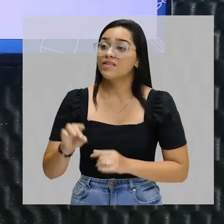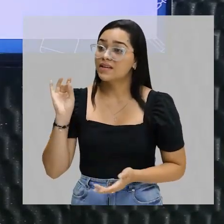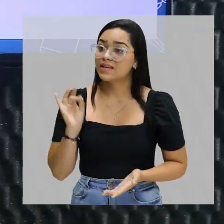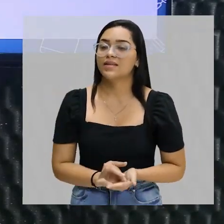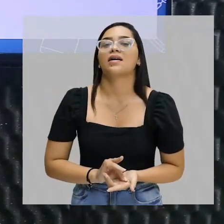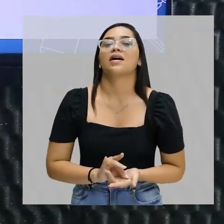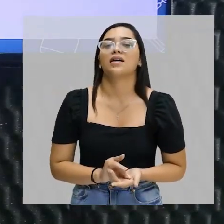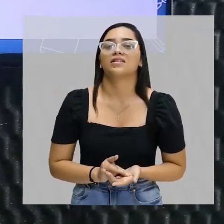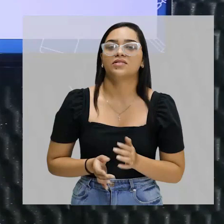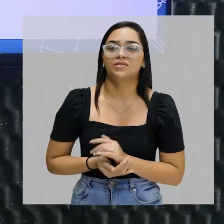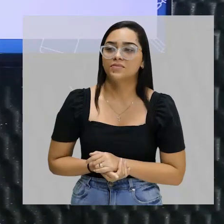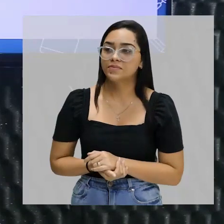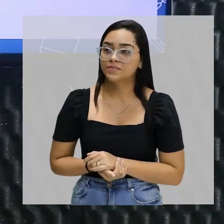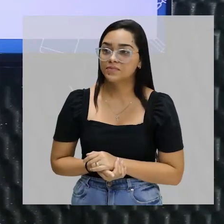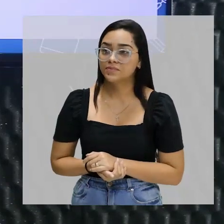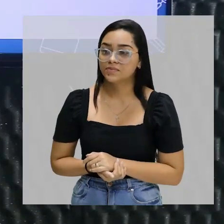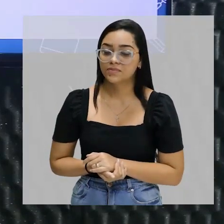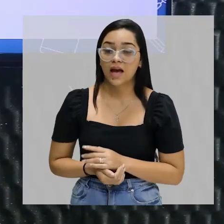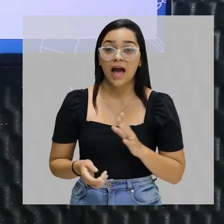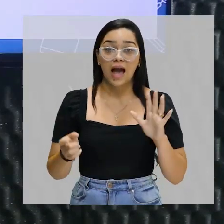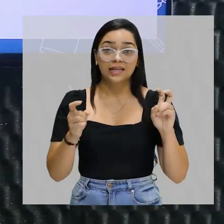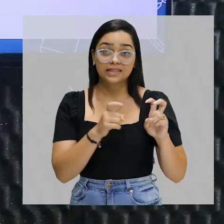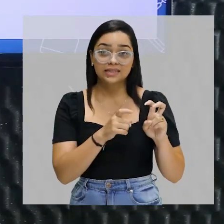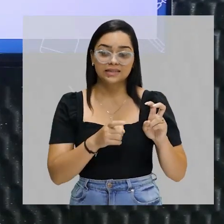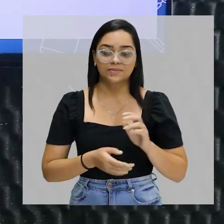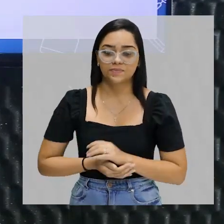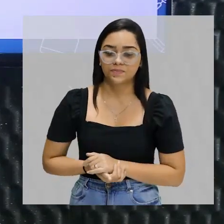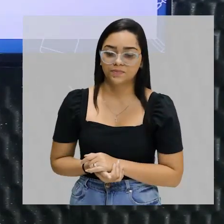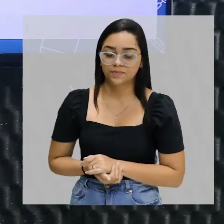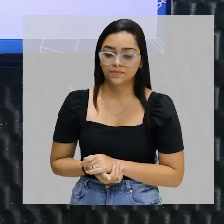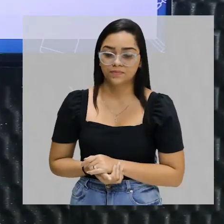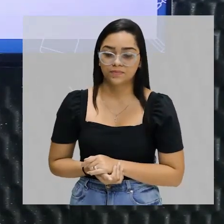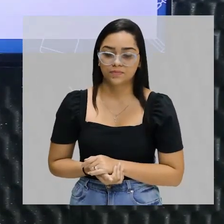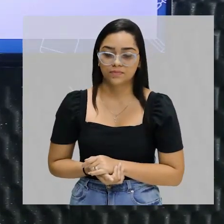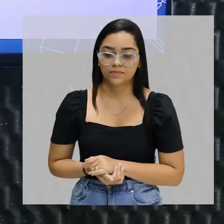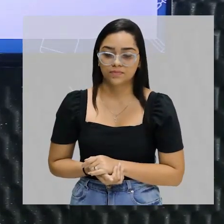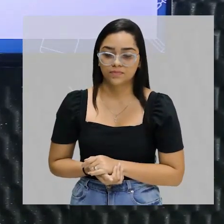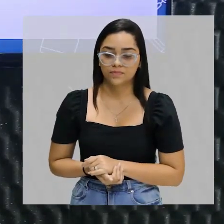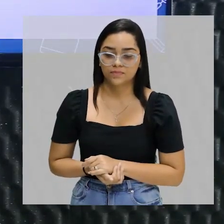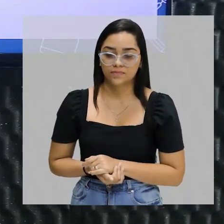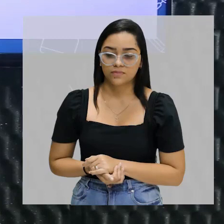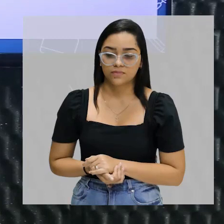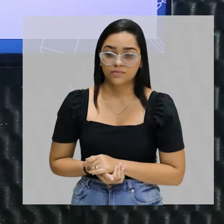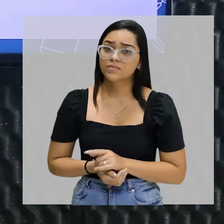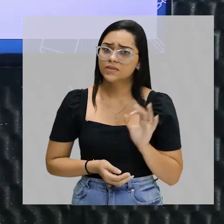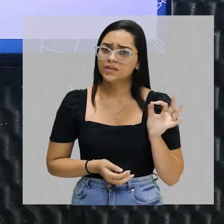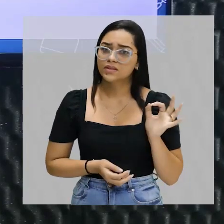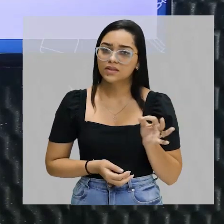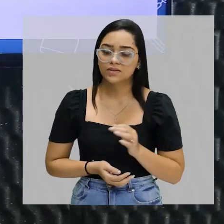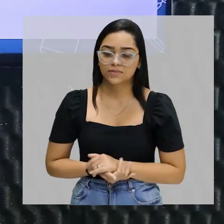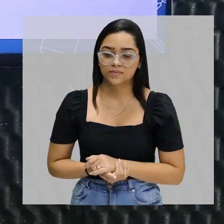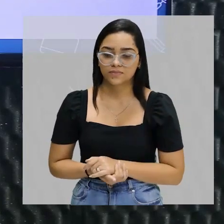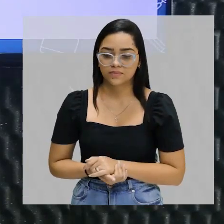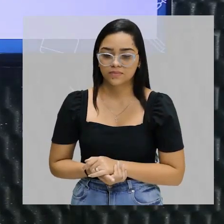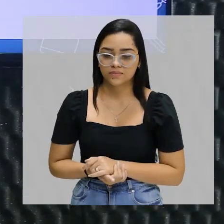verdadeira verdade ou verdade e a quinta Durante a Guerra Fria ocorreu a Guerra do Vietnã certo certo